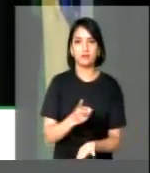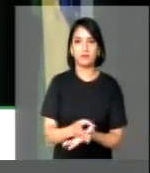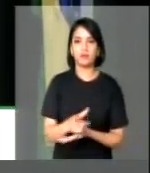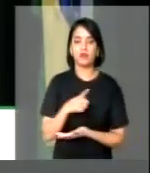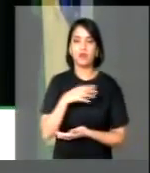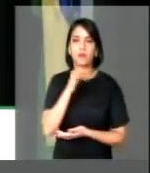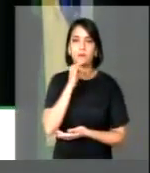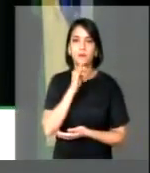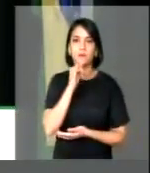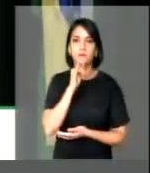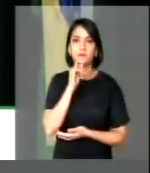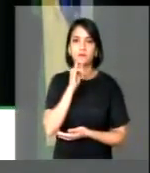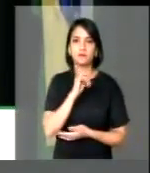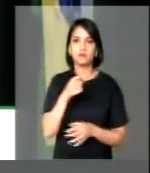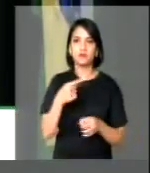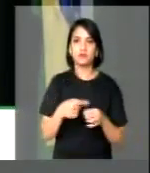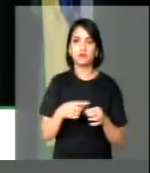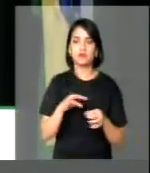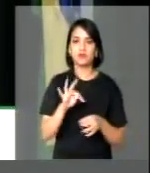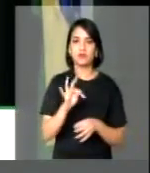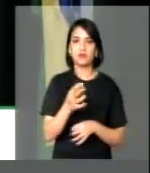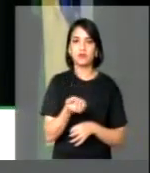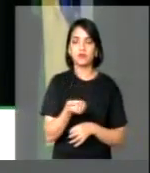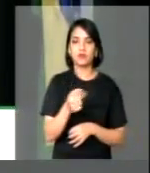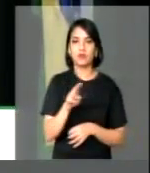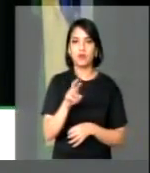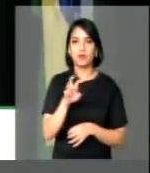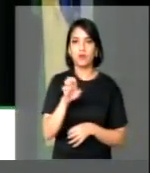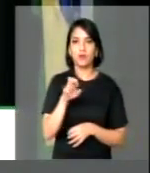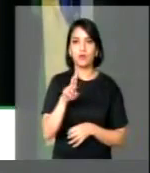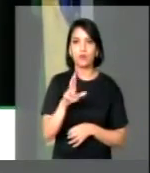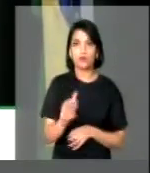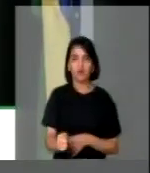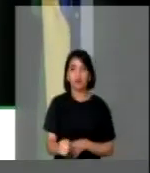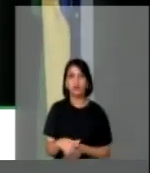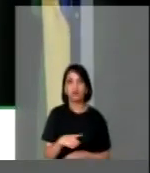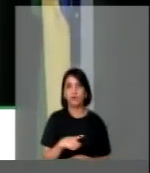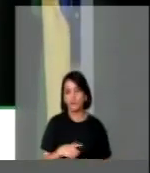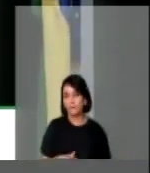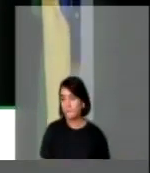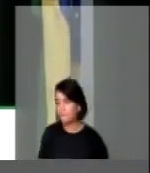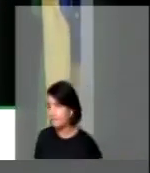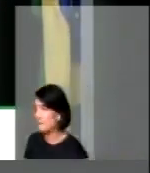por exemplo, a cidade de Itaueira, que depositou uma grande